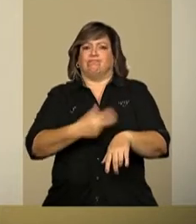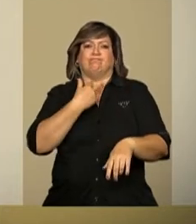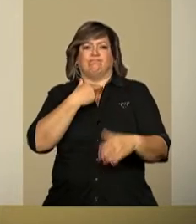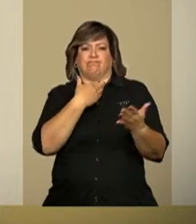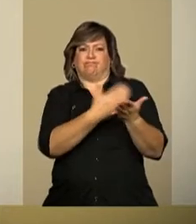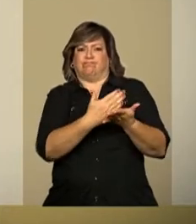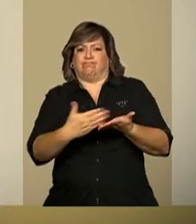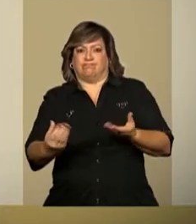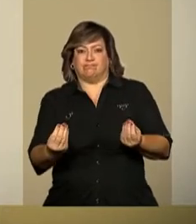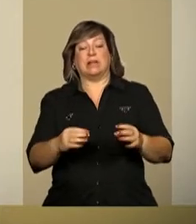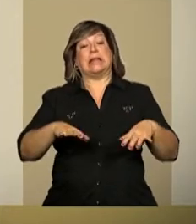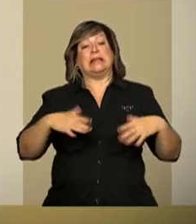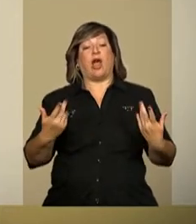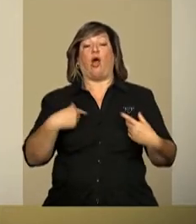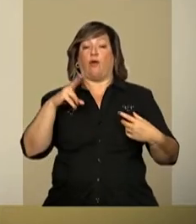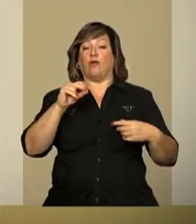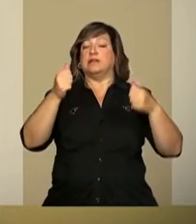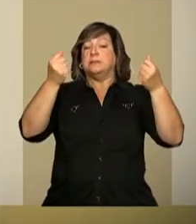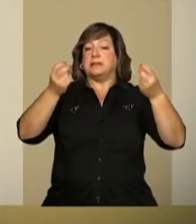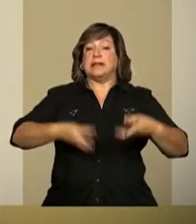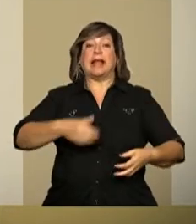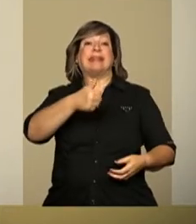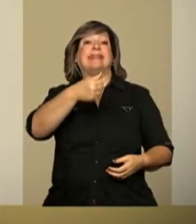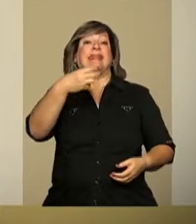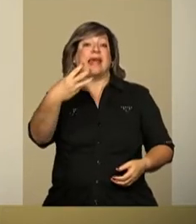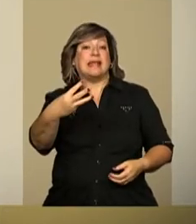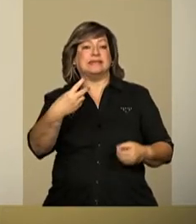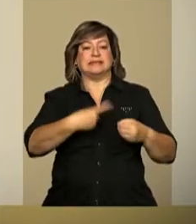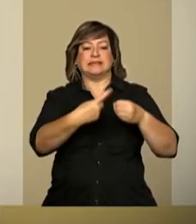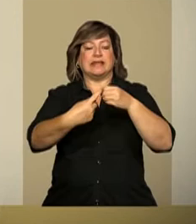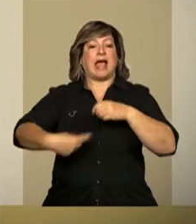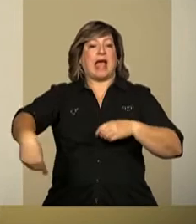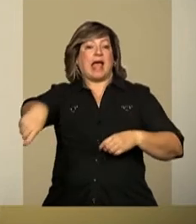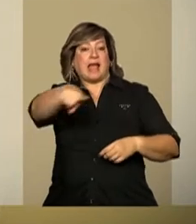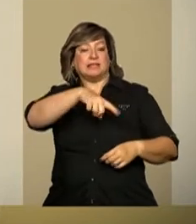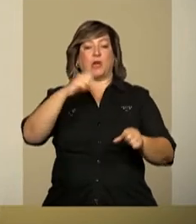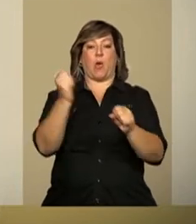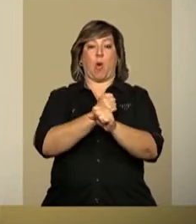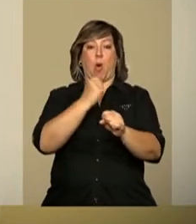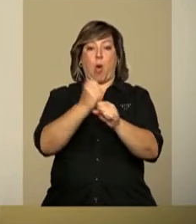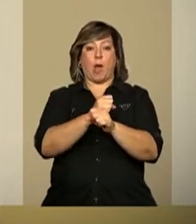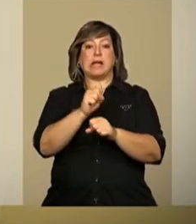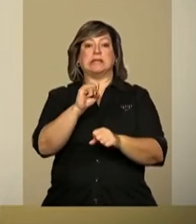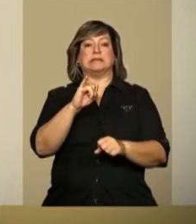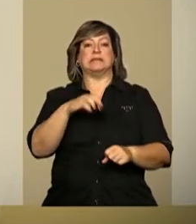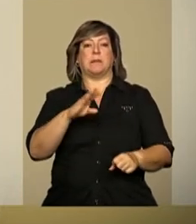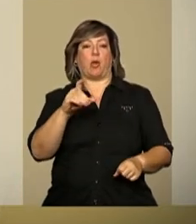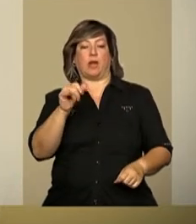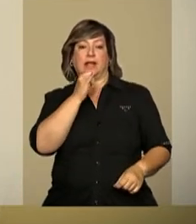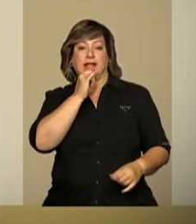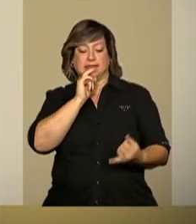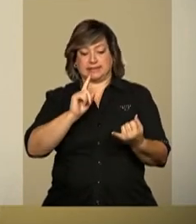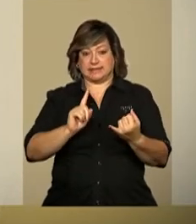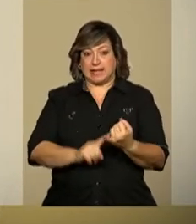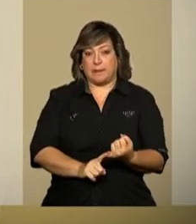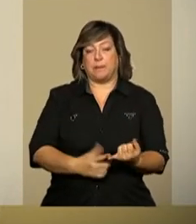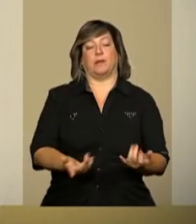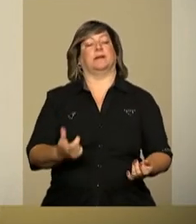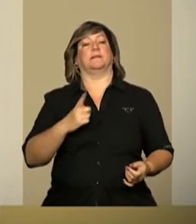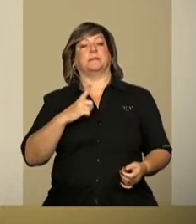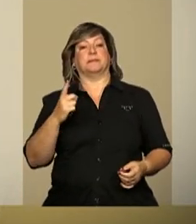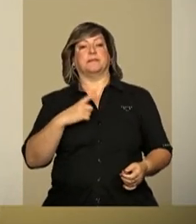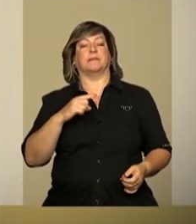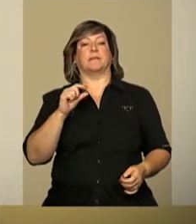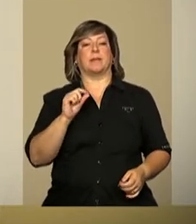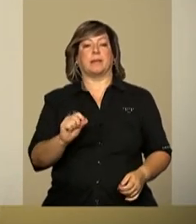Luciano não cabe então eu vou citar 13 dessas obras que são simbólicas estou falando Luciano por exemplo